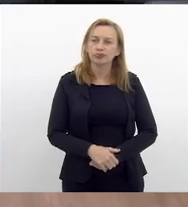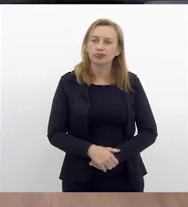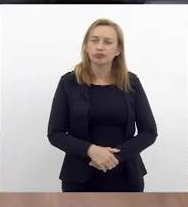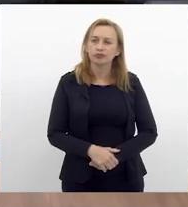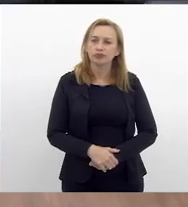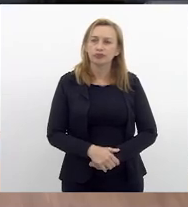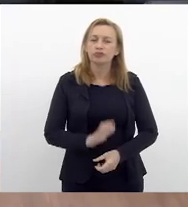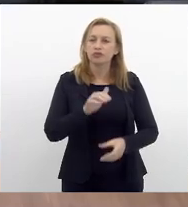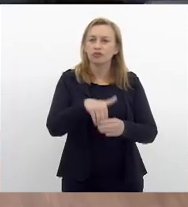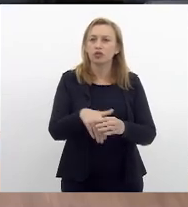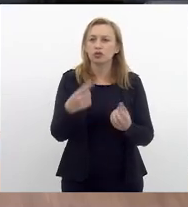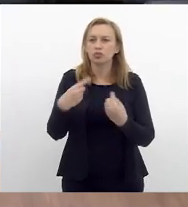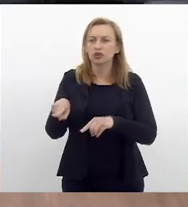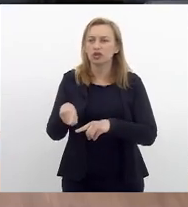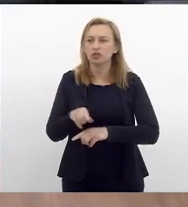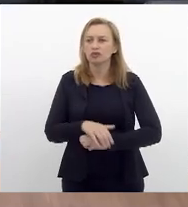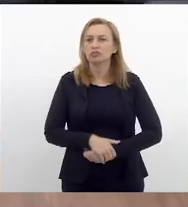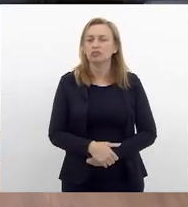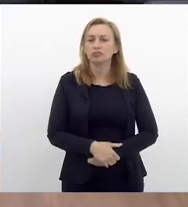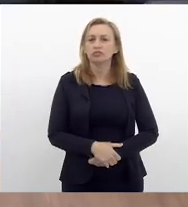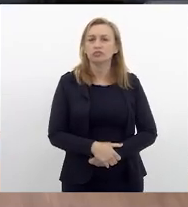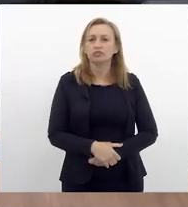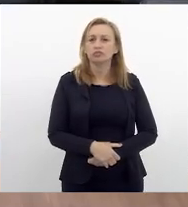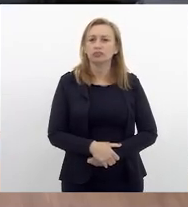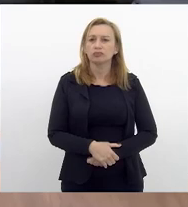Meu voto é contrário.